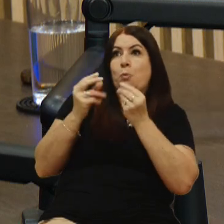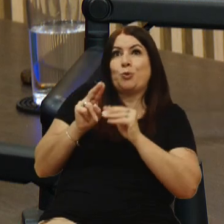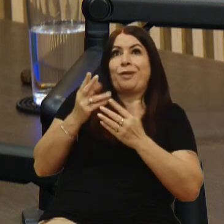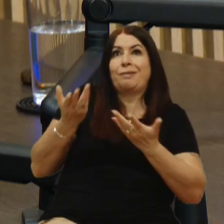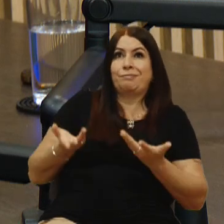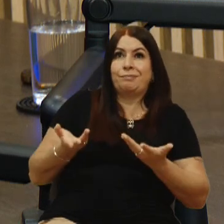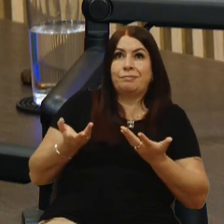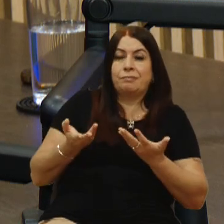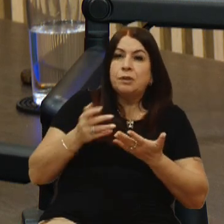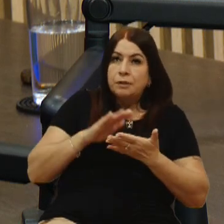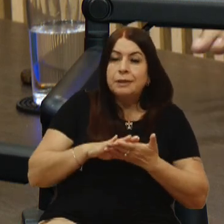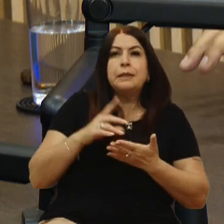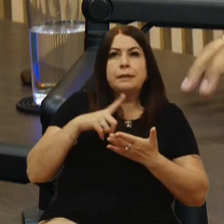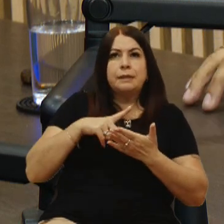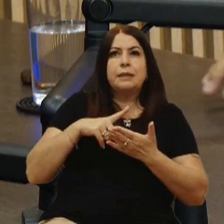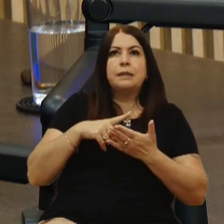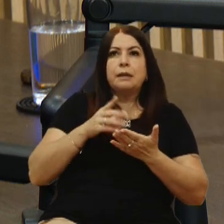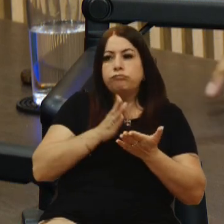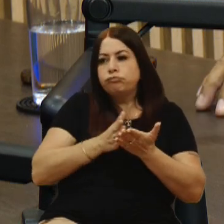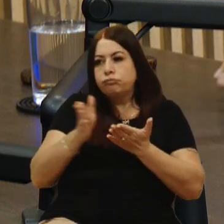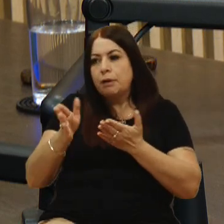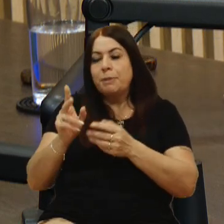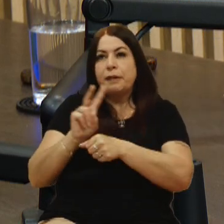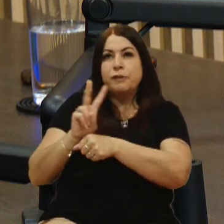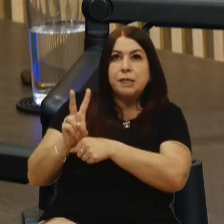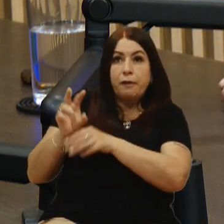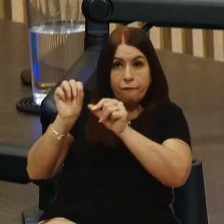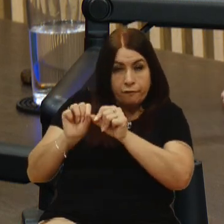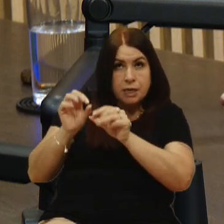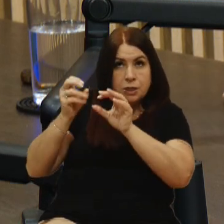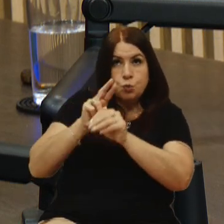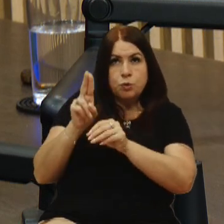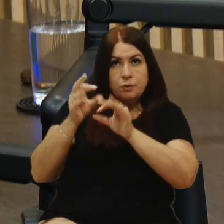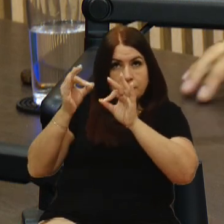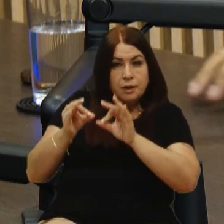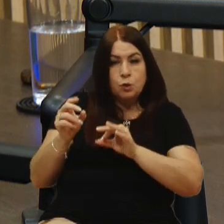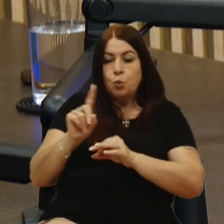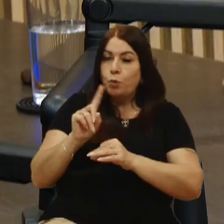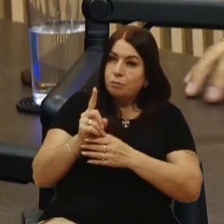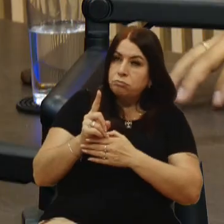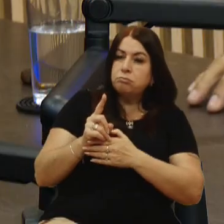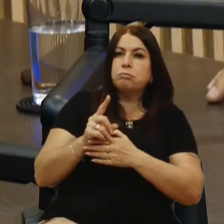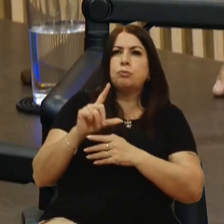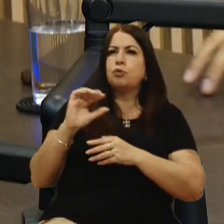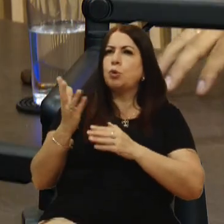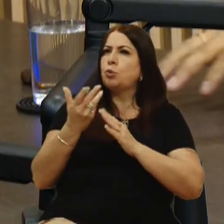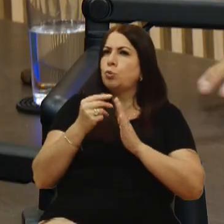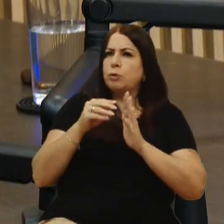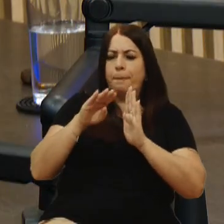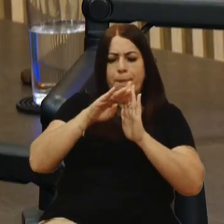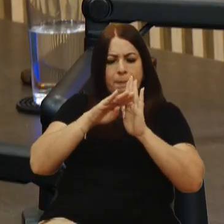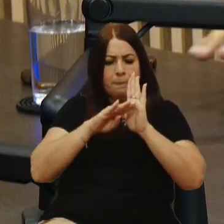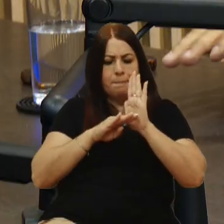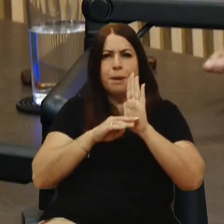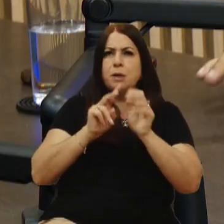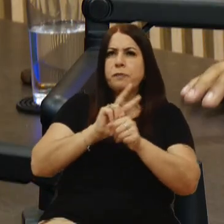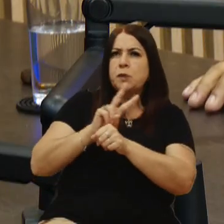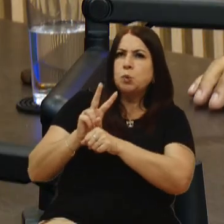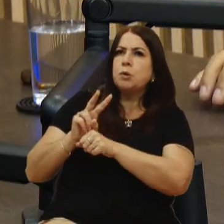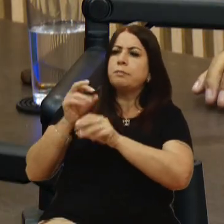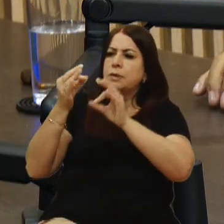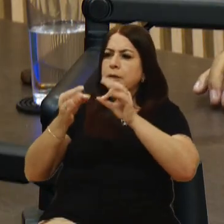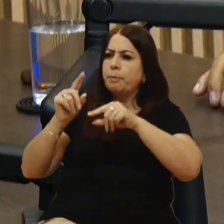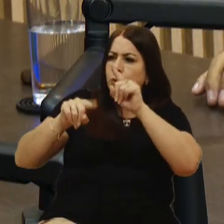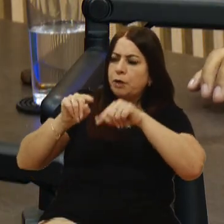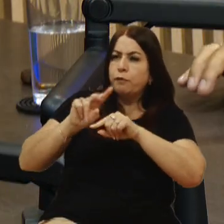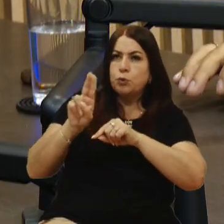né. Então a gente tem que dar o destino, mas tem que fiscalizar se ele foi bem usado ou não. Então a gente tinha todo um cronograma de fiscalização para ver se o material